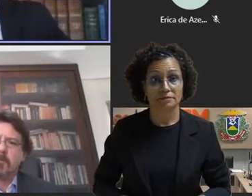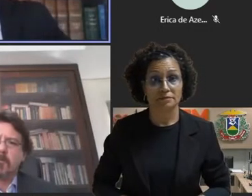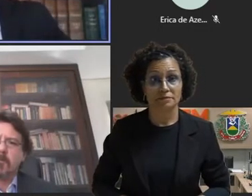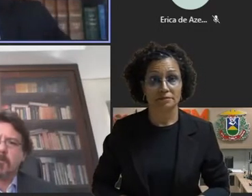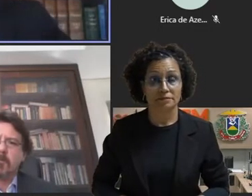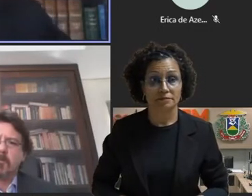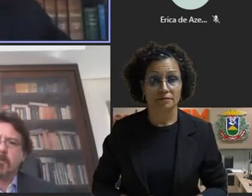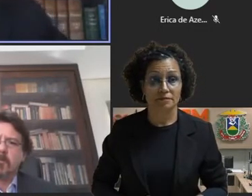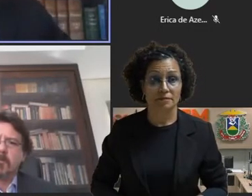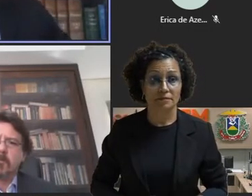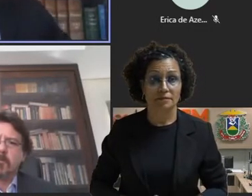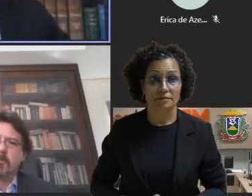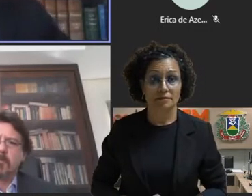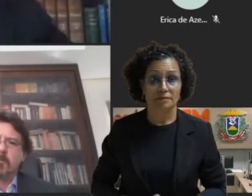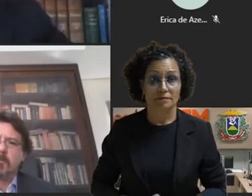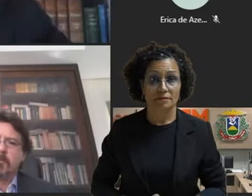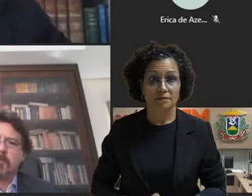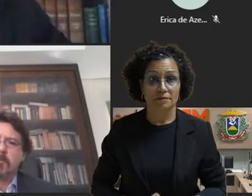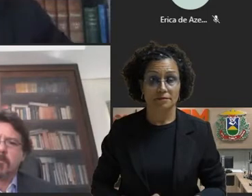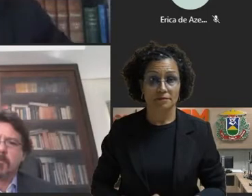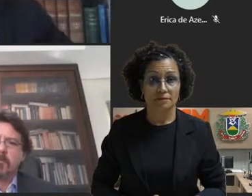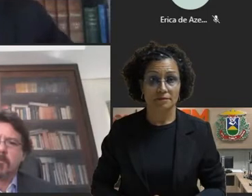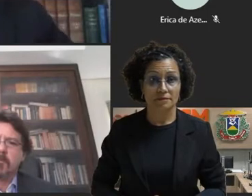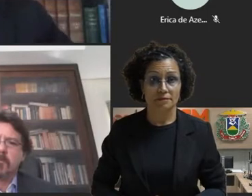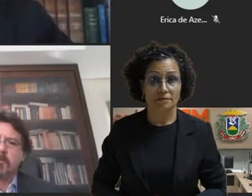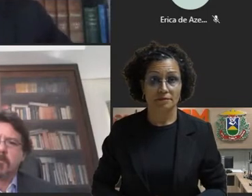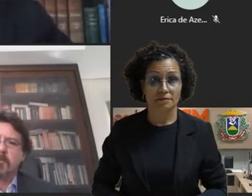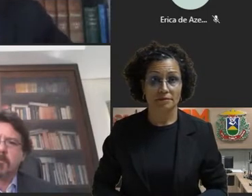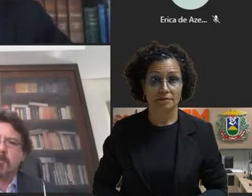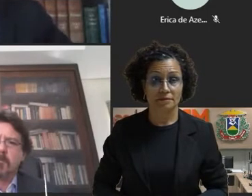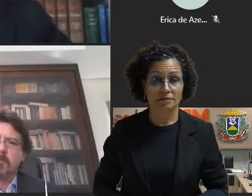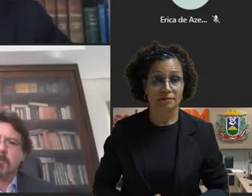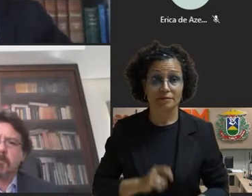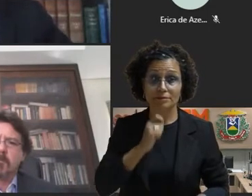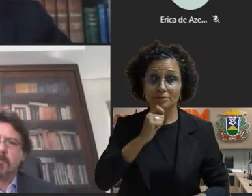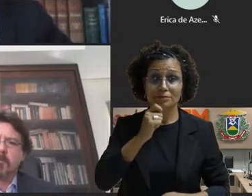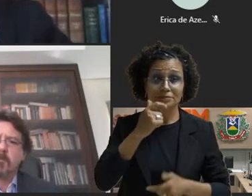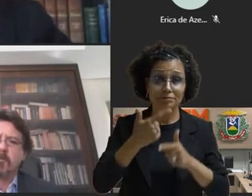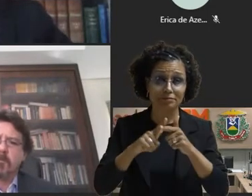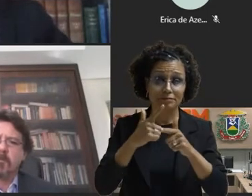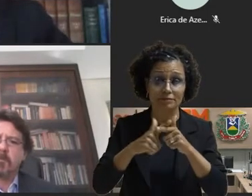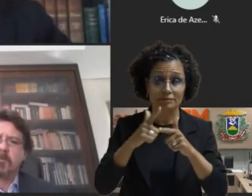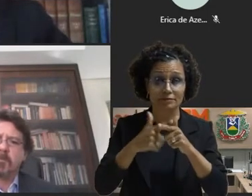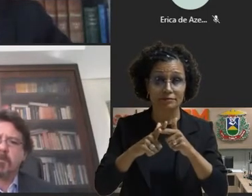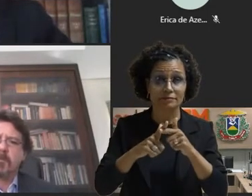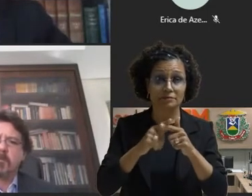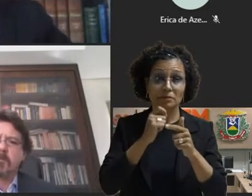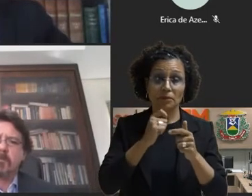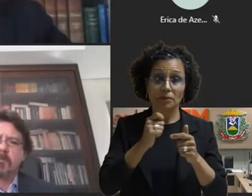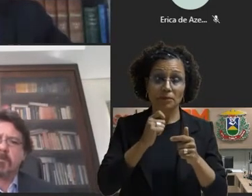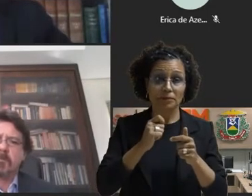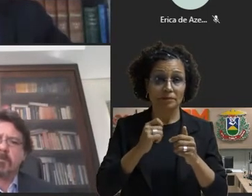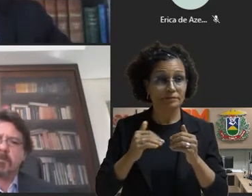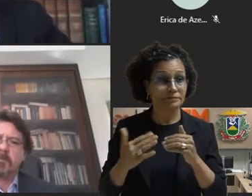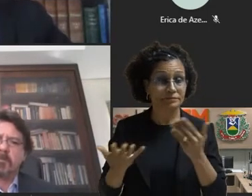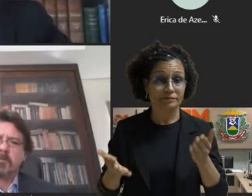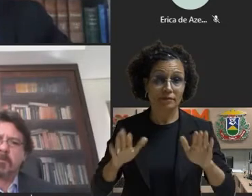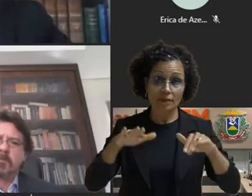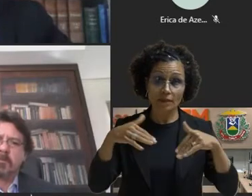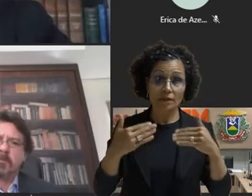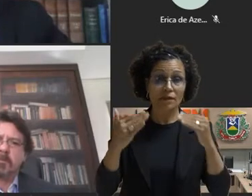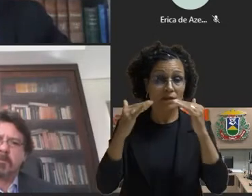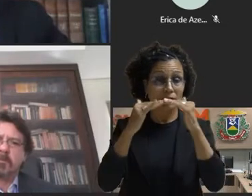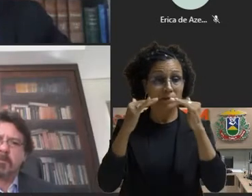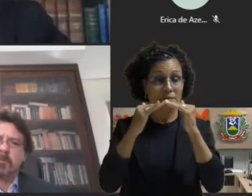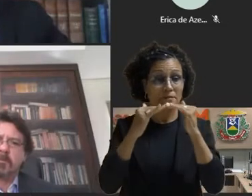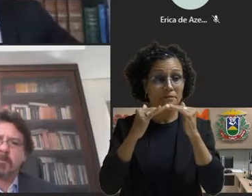autoridade. Eu não estou ouvindo o que você falou. Então, está de acordo. Deixa eu perguntar